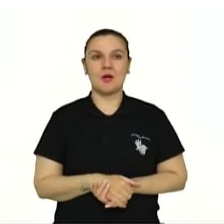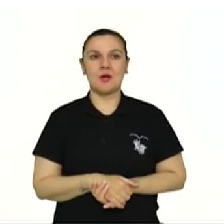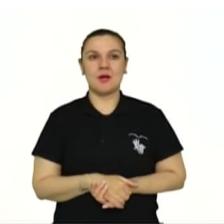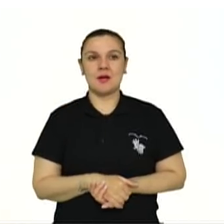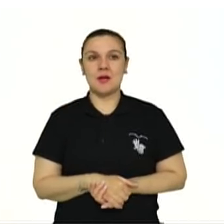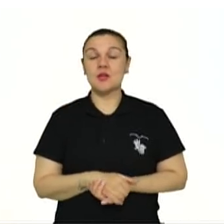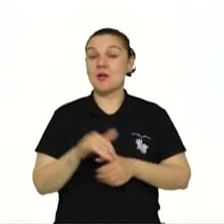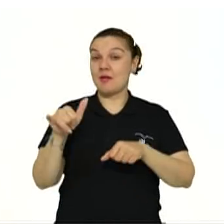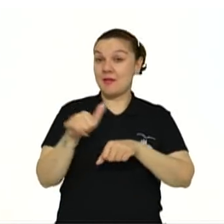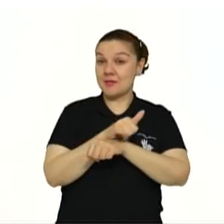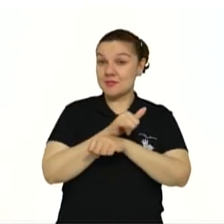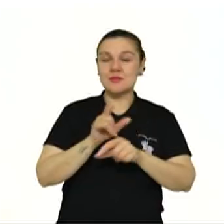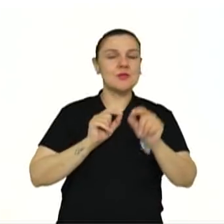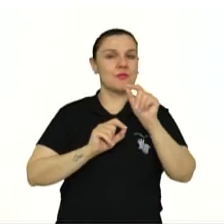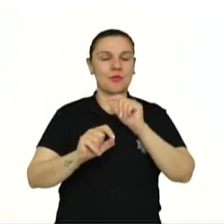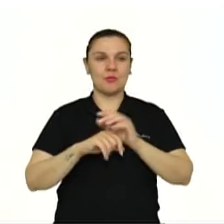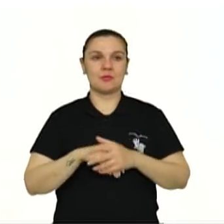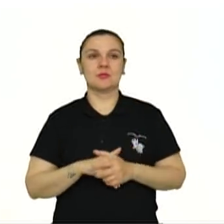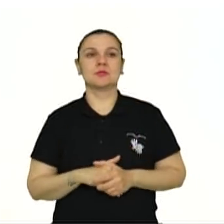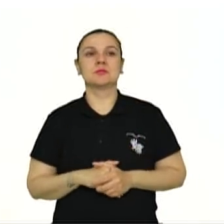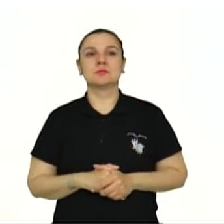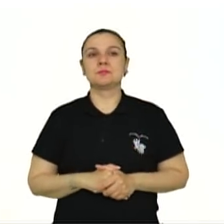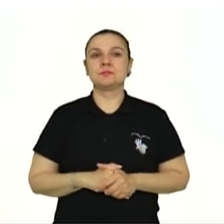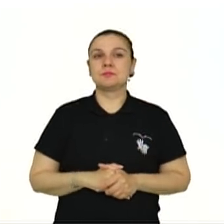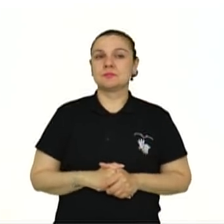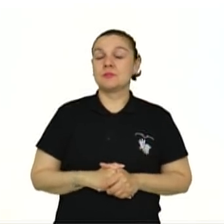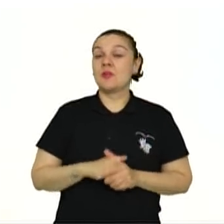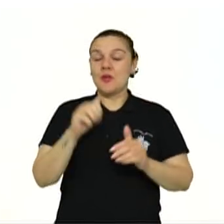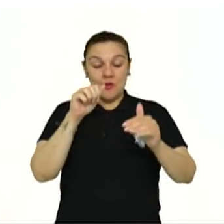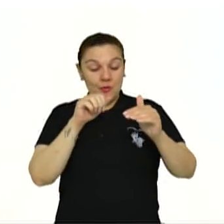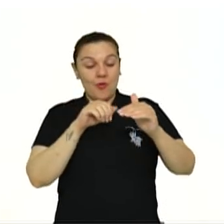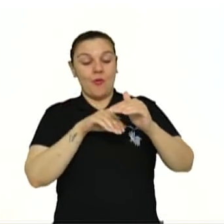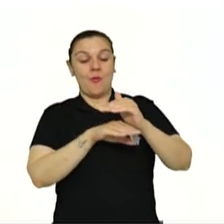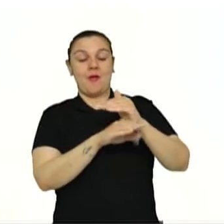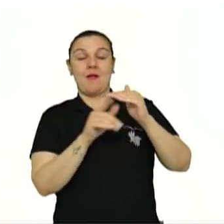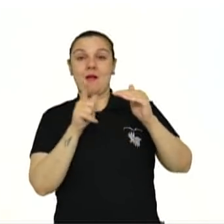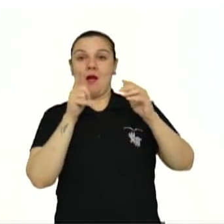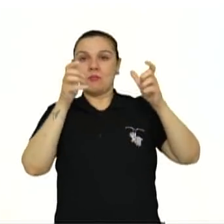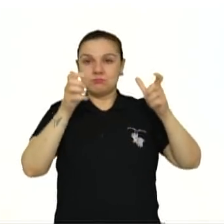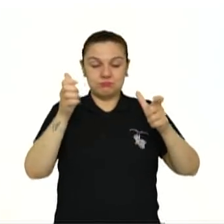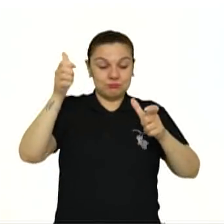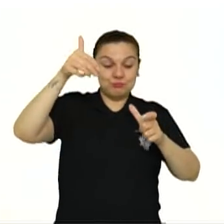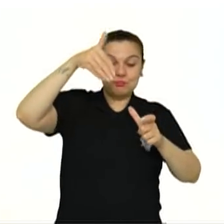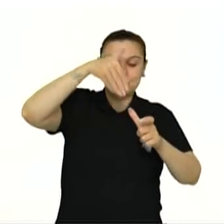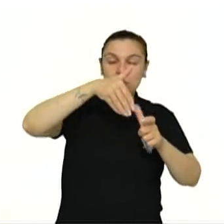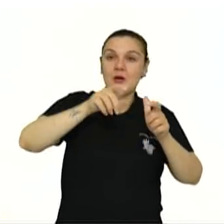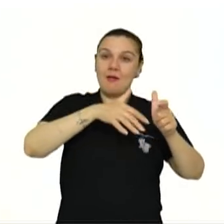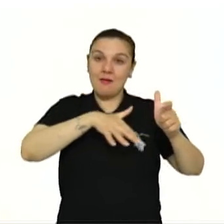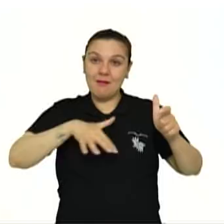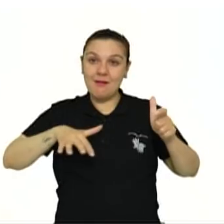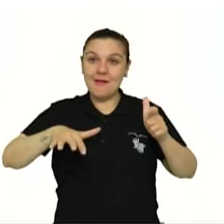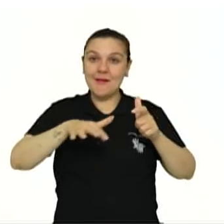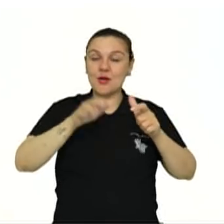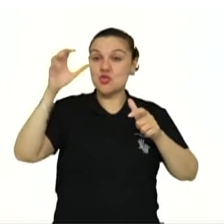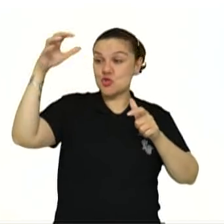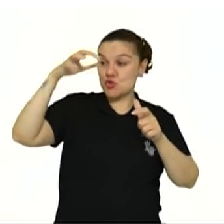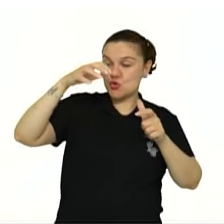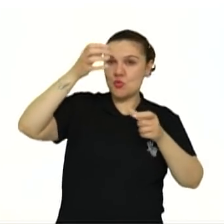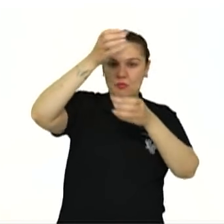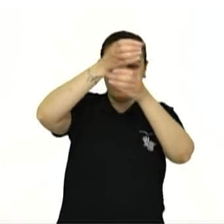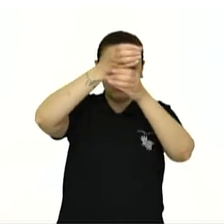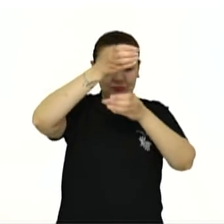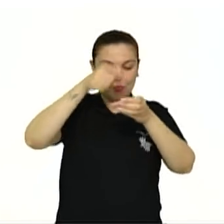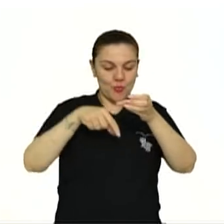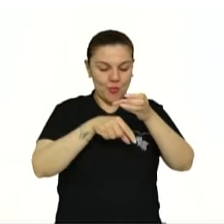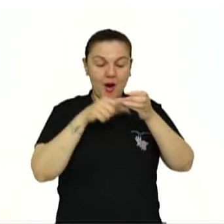A estratégia, né, ali utilizada foi o armazenamento da água da chuva em